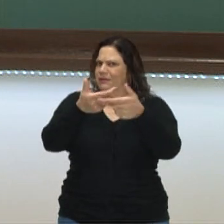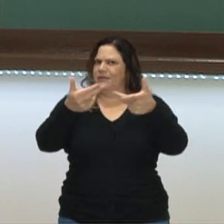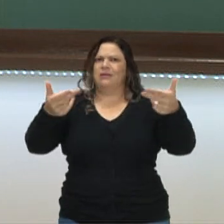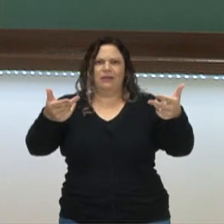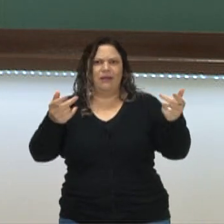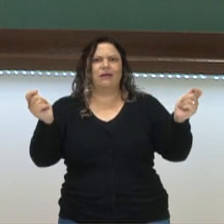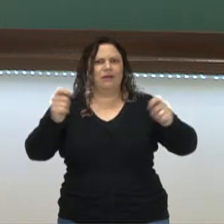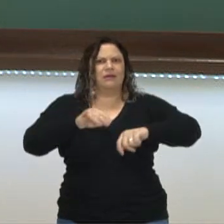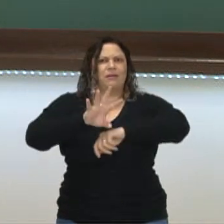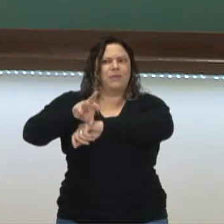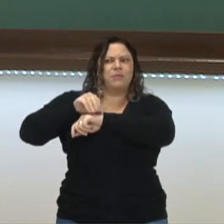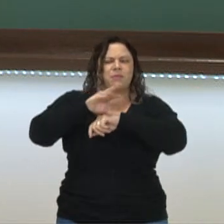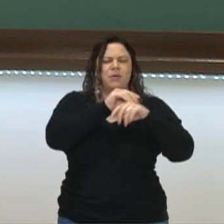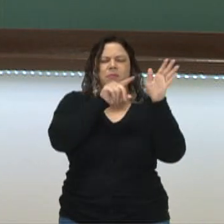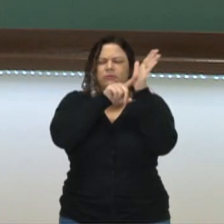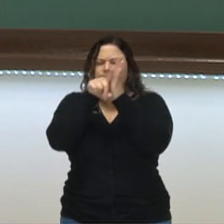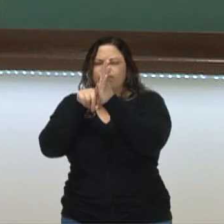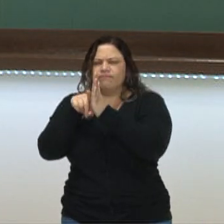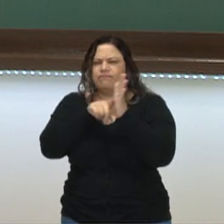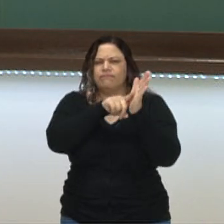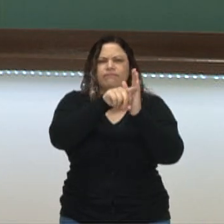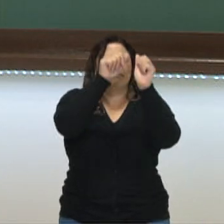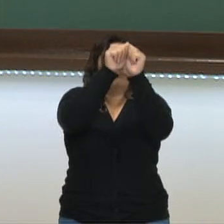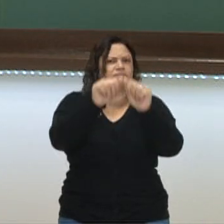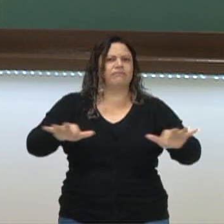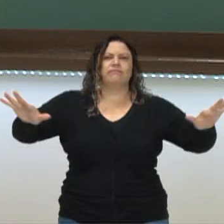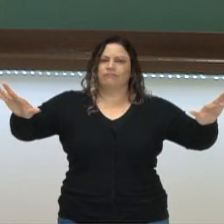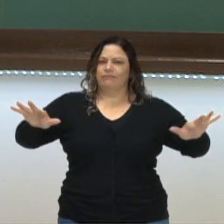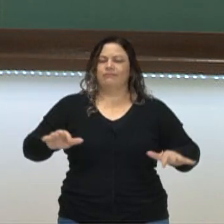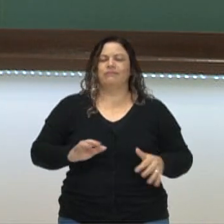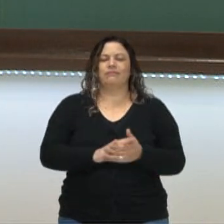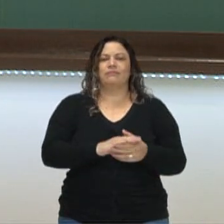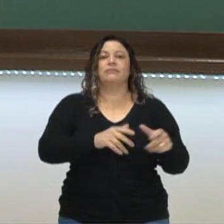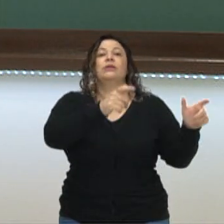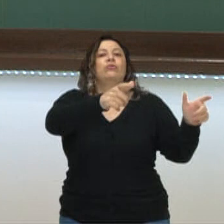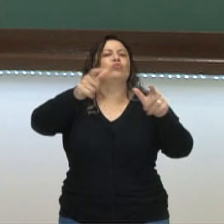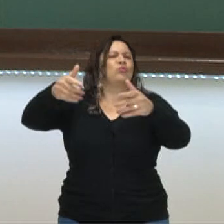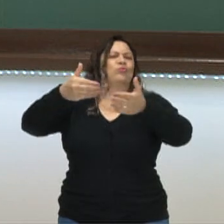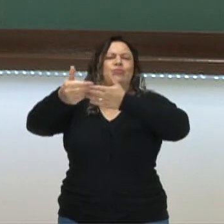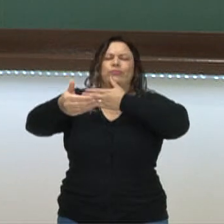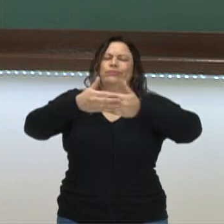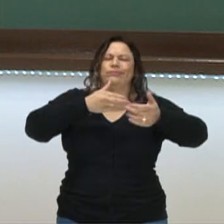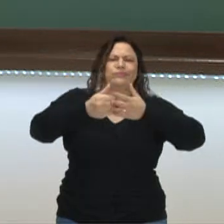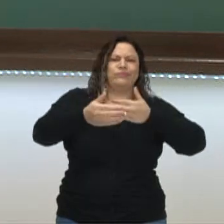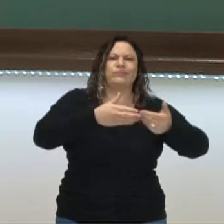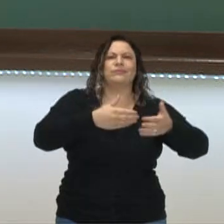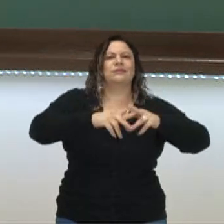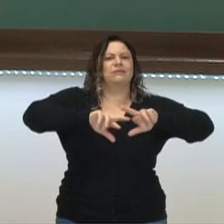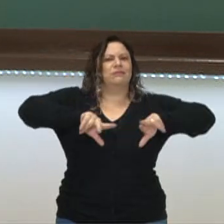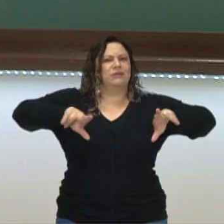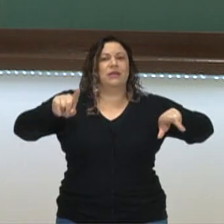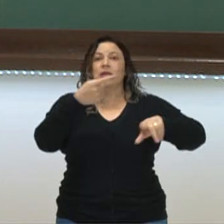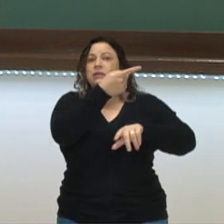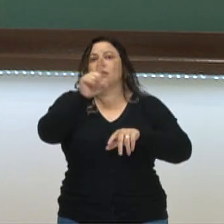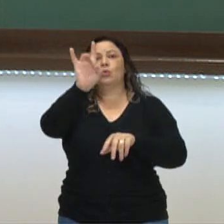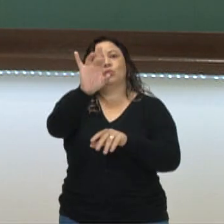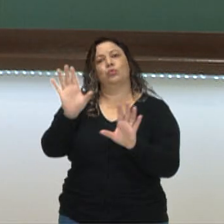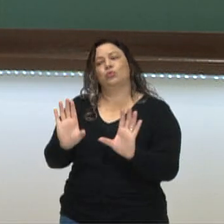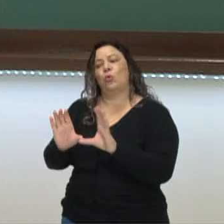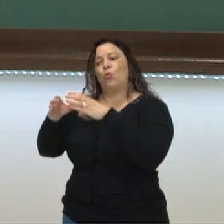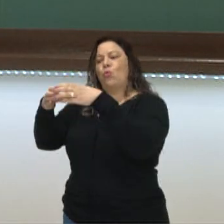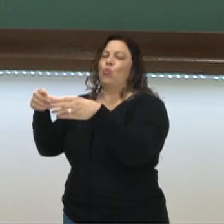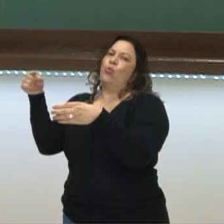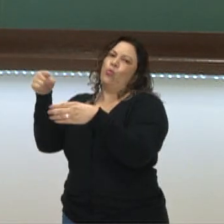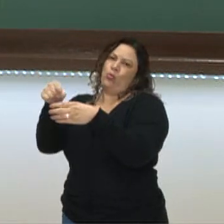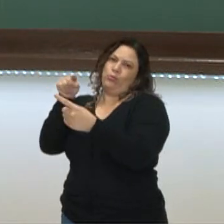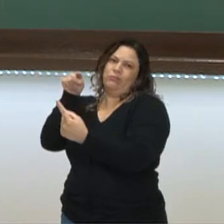é só buscarmos, ele está em toda parte. Não está circunscrito a um grupo específico, tá